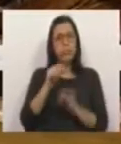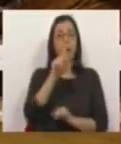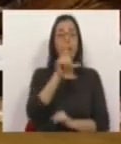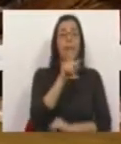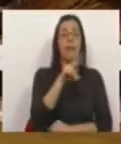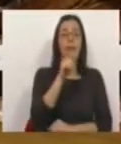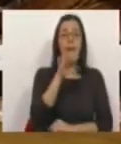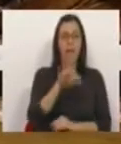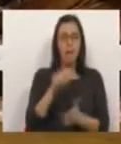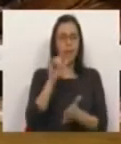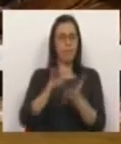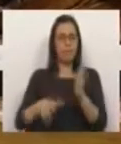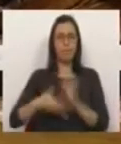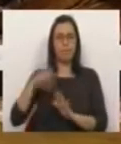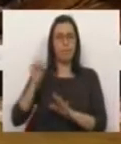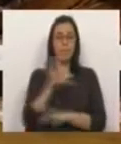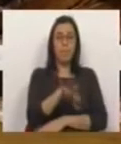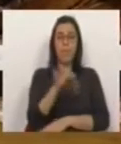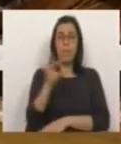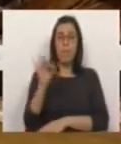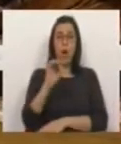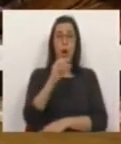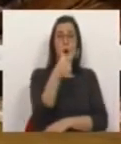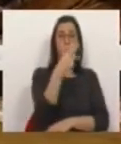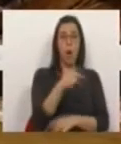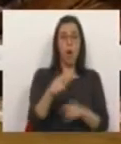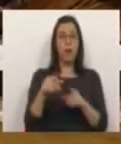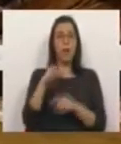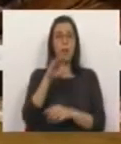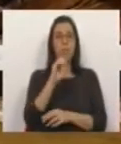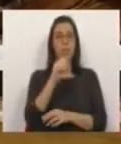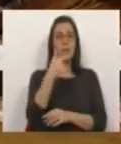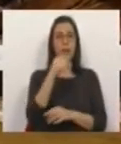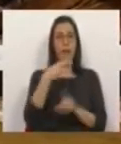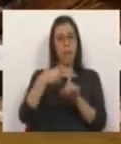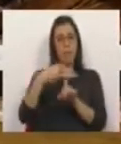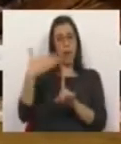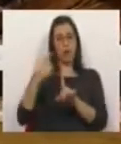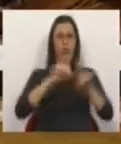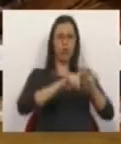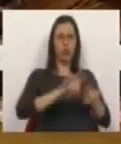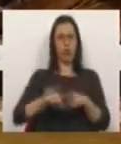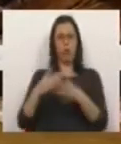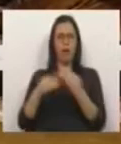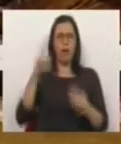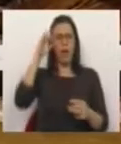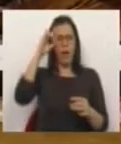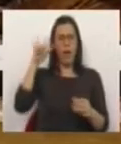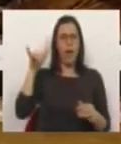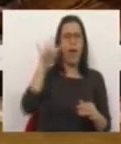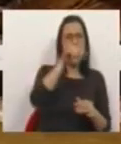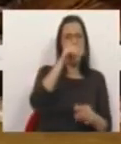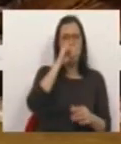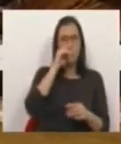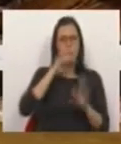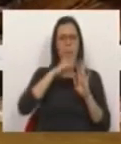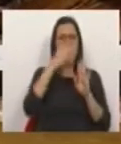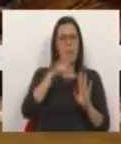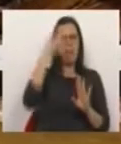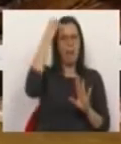LNEC, foram abandonadas as opções OTA e Portela mais um, nas suas diferentes soluções, Alverca, Montijo, Monte Real,